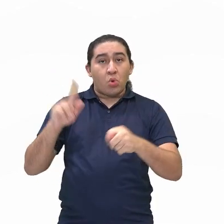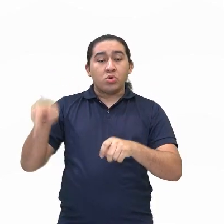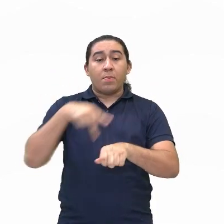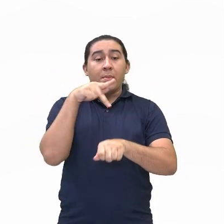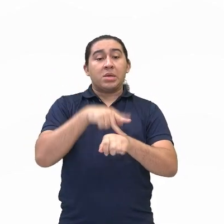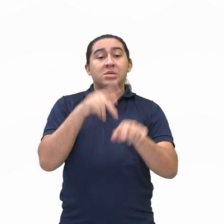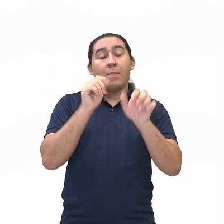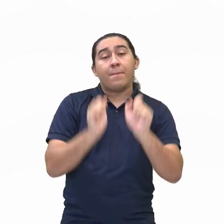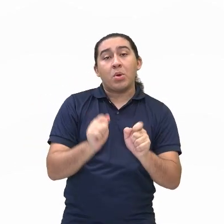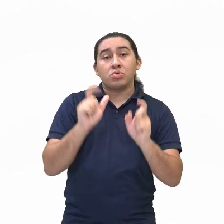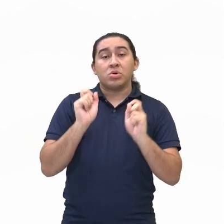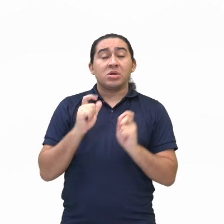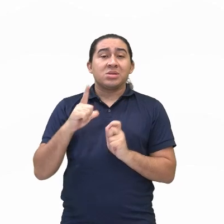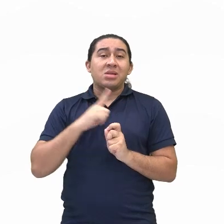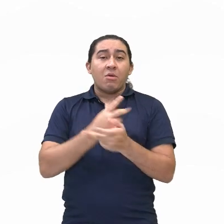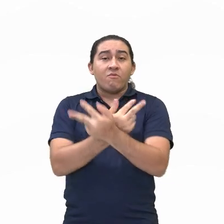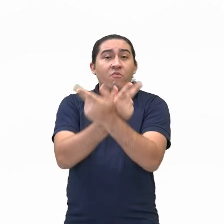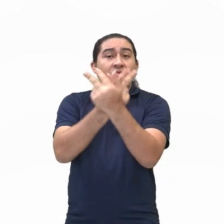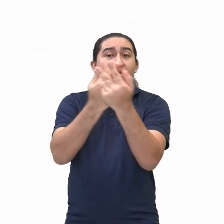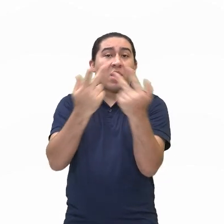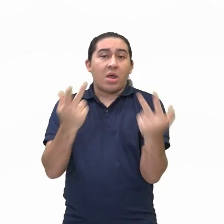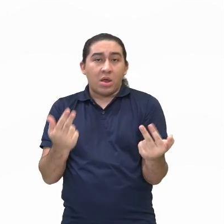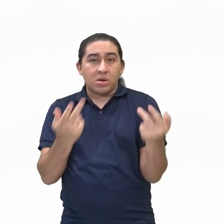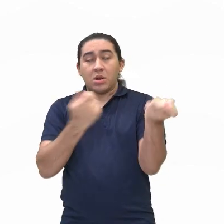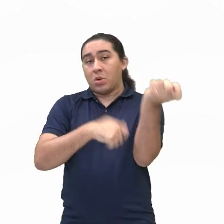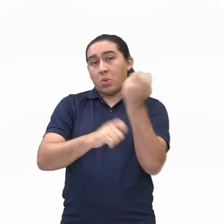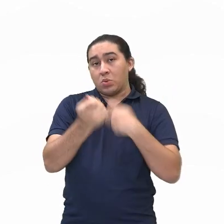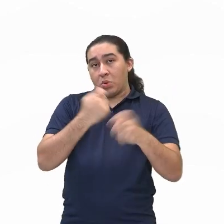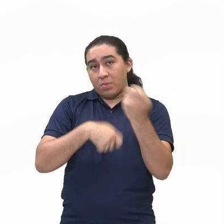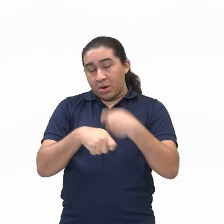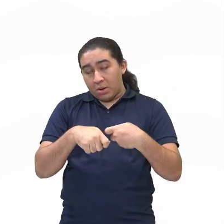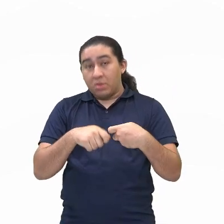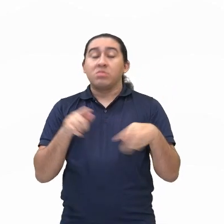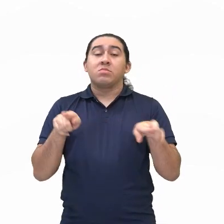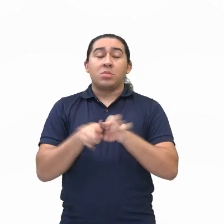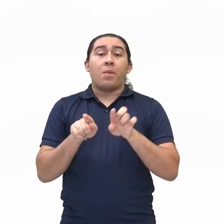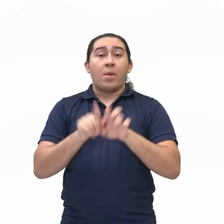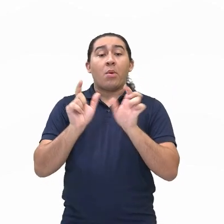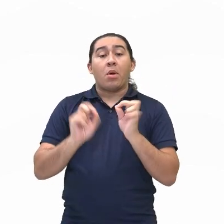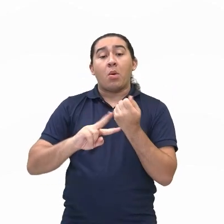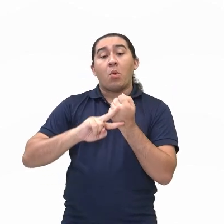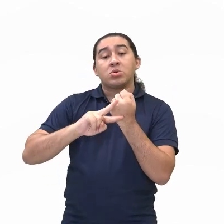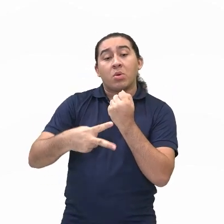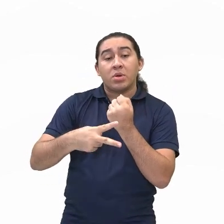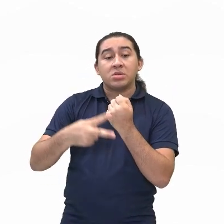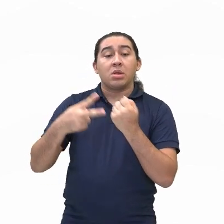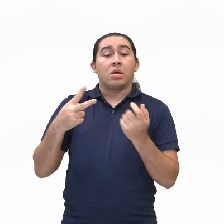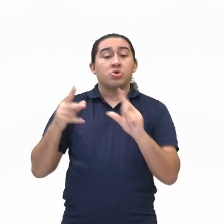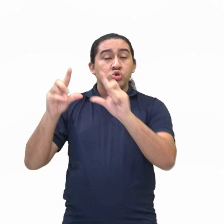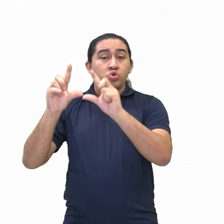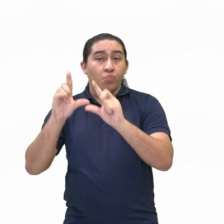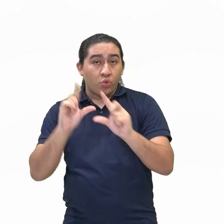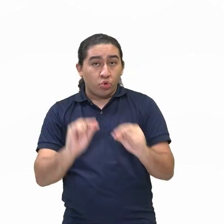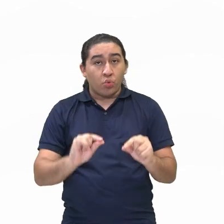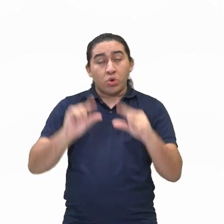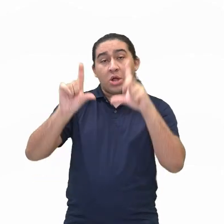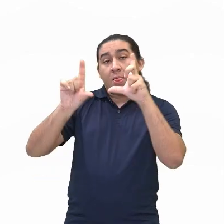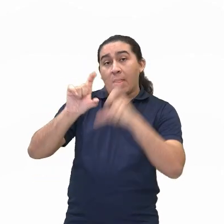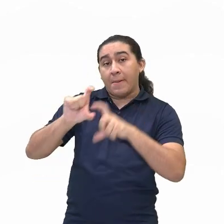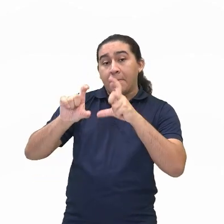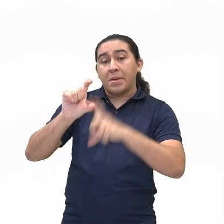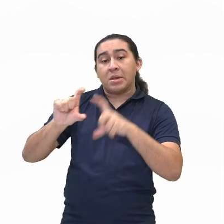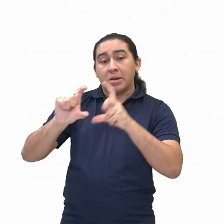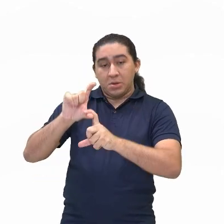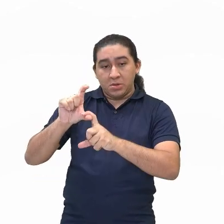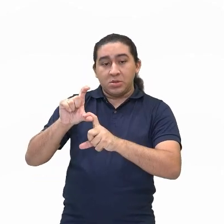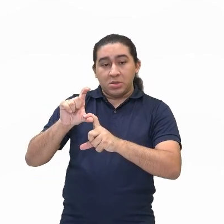quê? Diversificar ali a sua economia. E isso vai acabar o quê? Reduzindo a dependência,